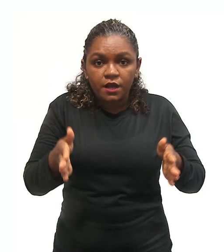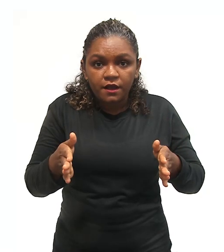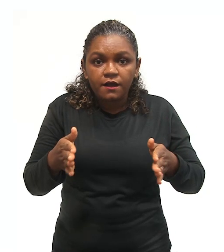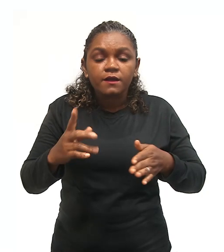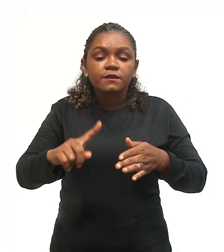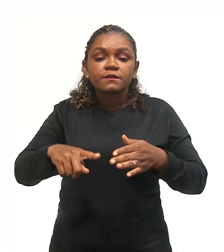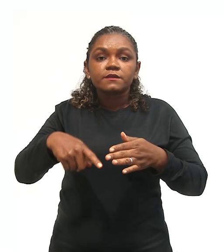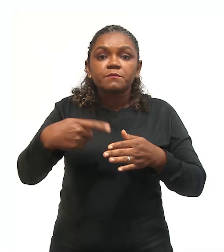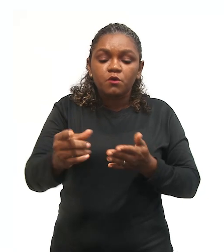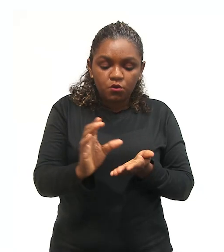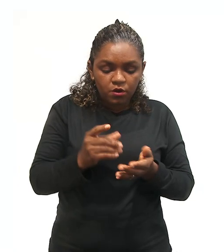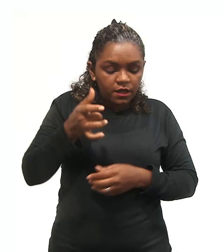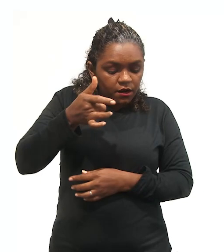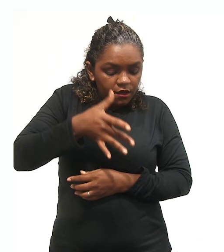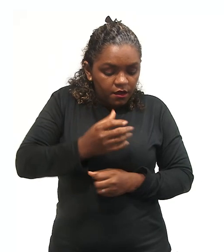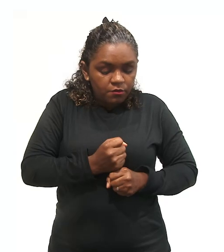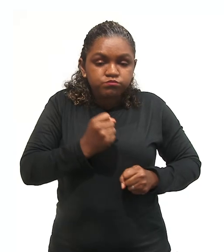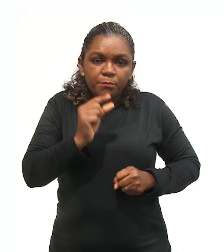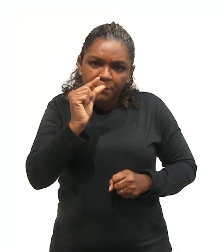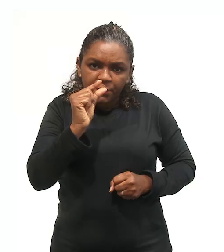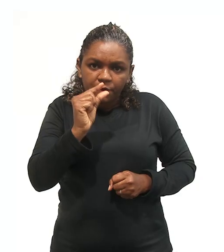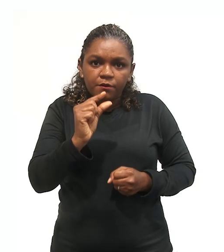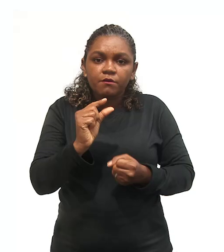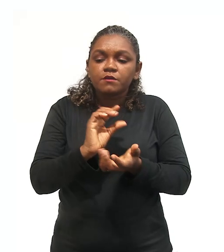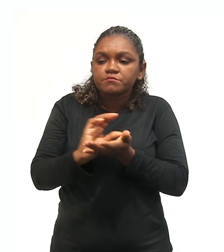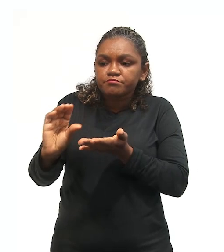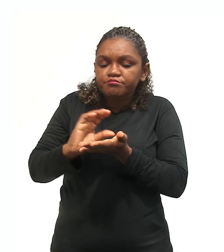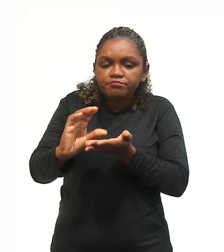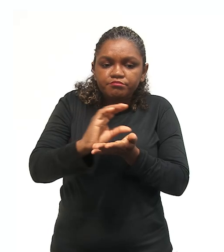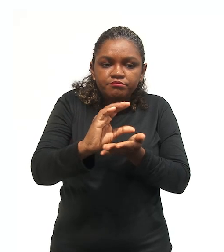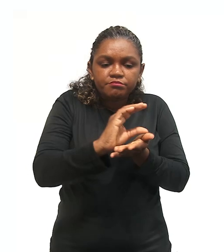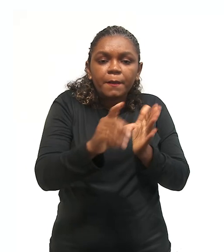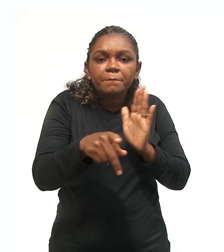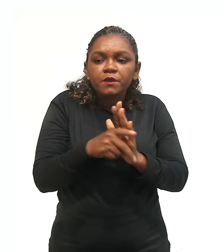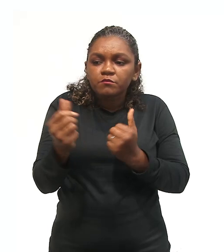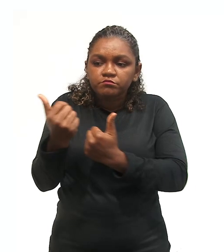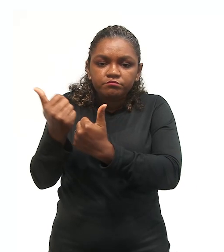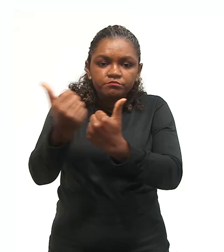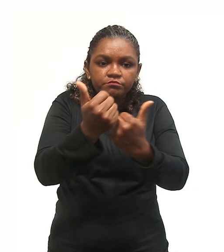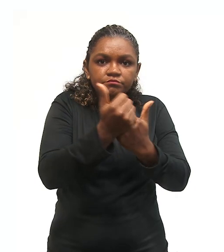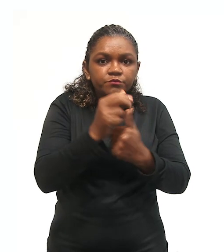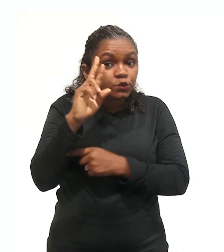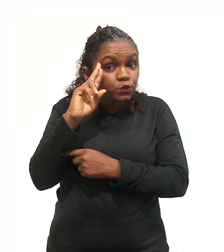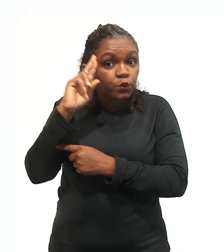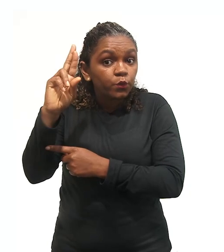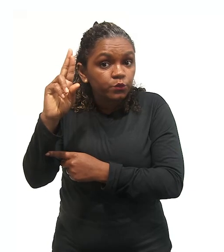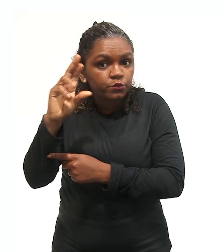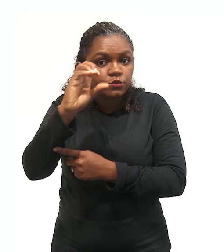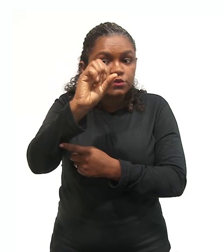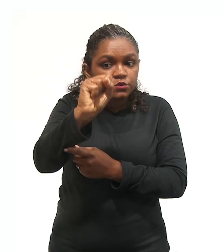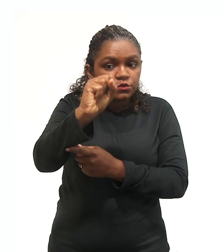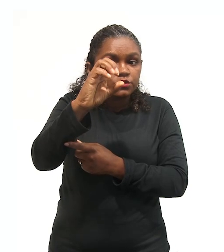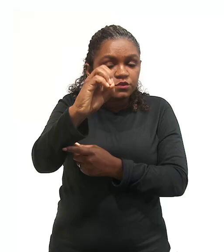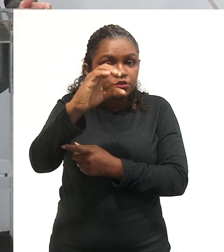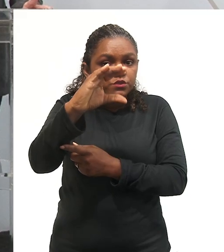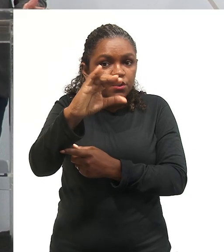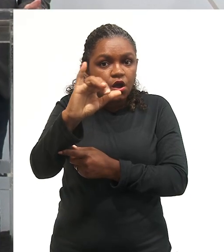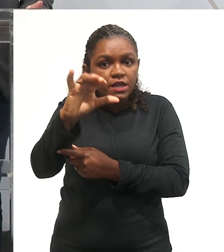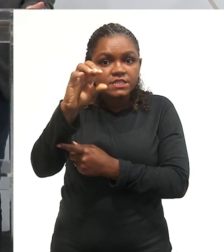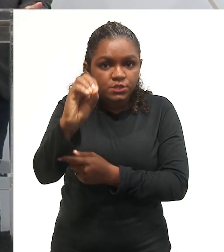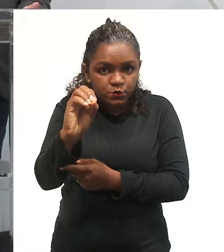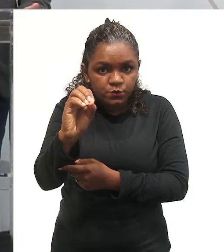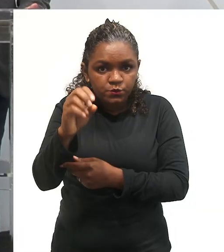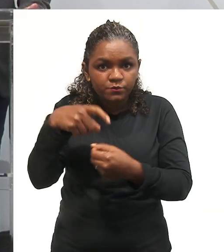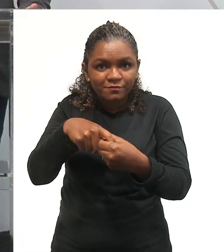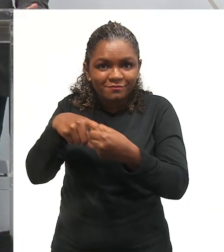distribuído entre os sócios. Então, primeiro, eu tenho que arcar com as responsabilidades da empresa. Falamos muito na aula